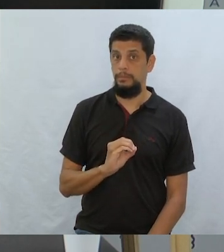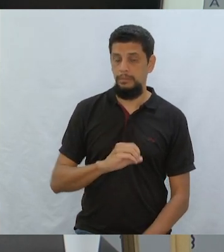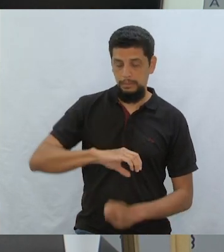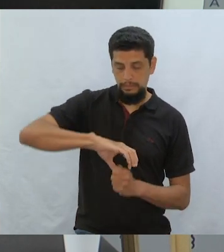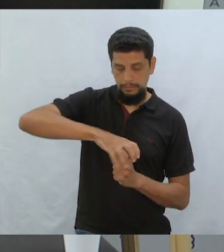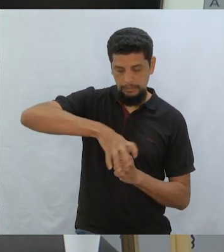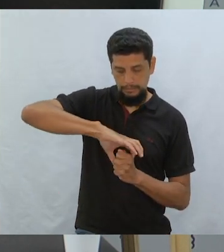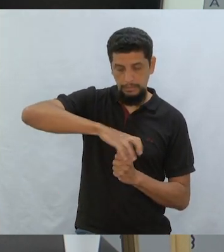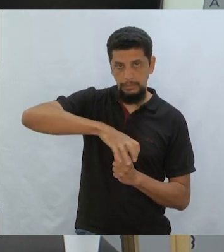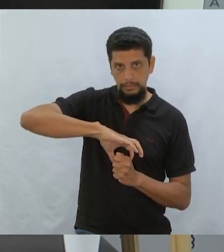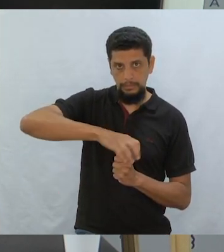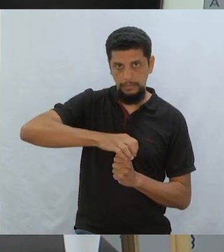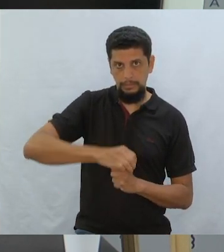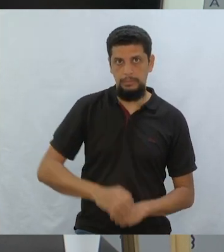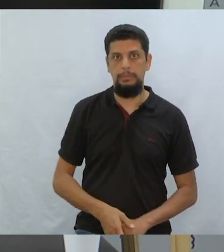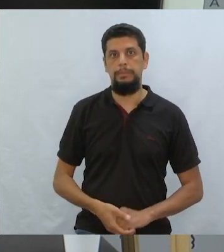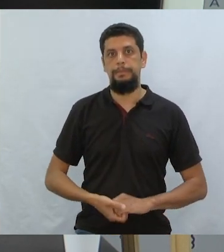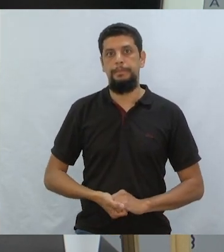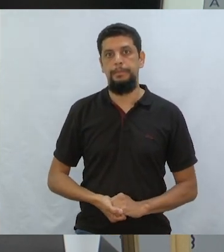1, 2, 3, 4, 5, 6, 7, 8, 9, 10.